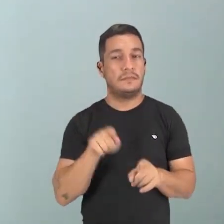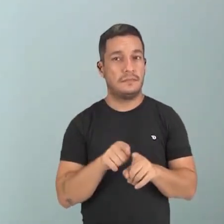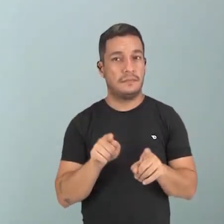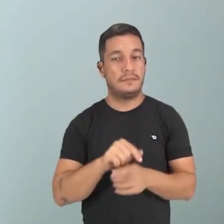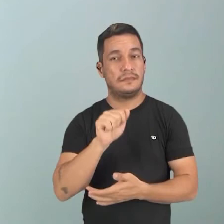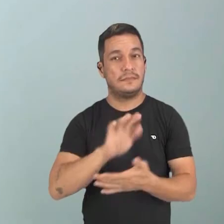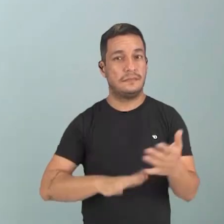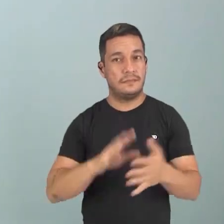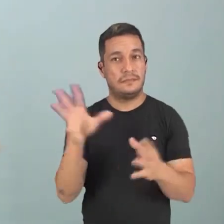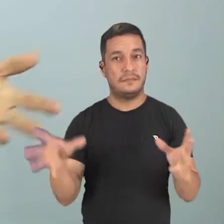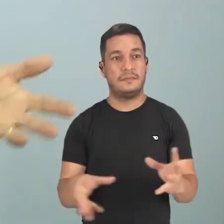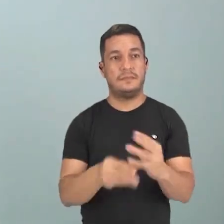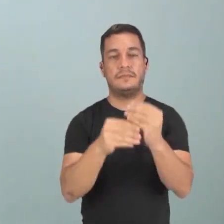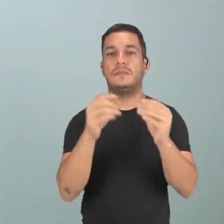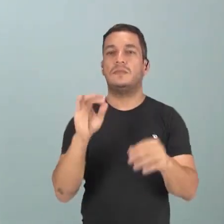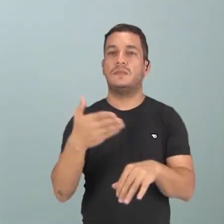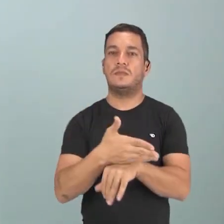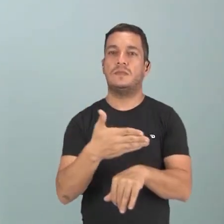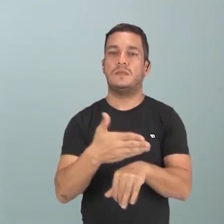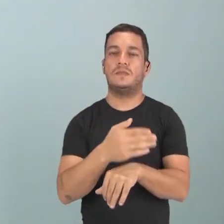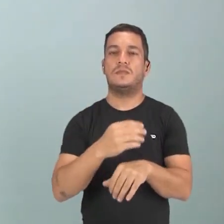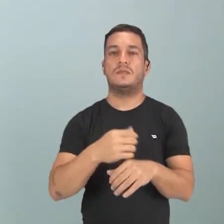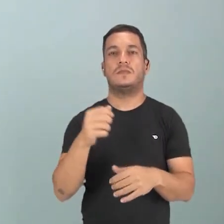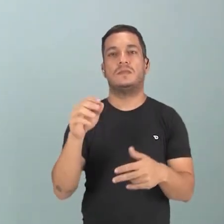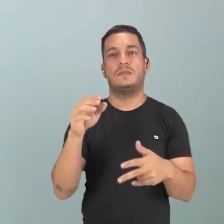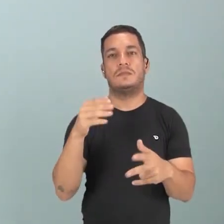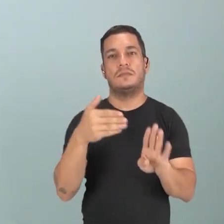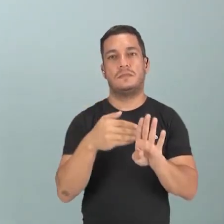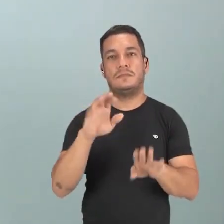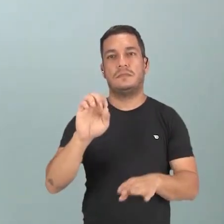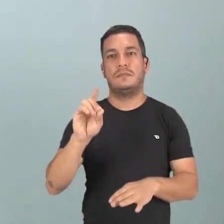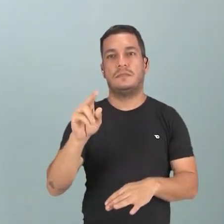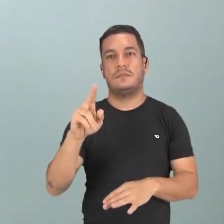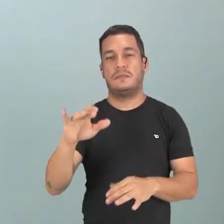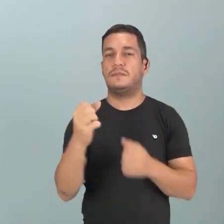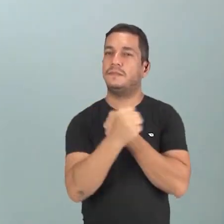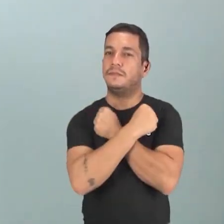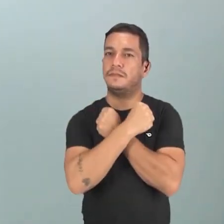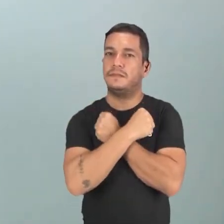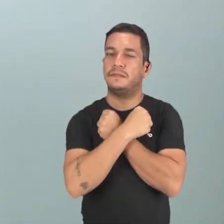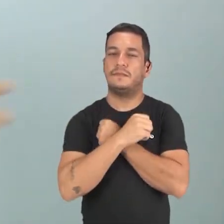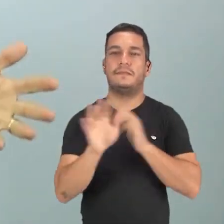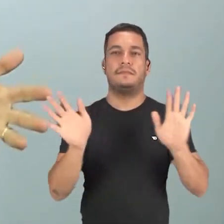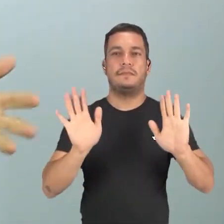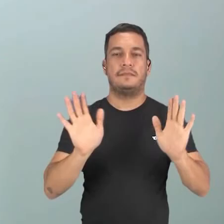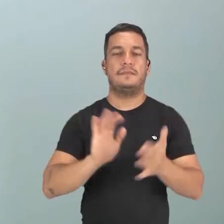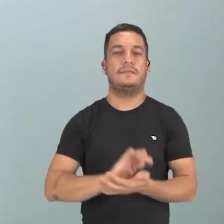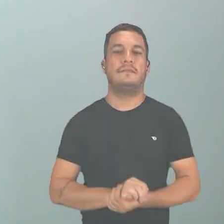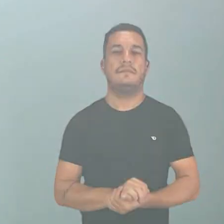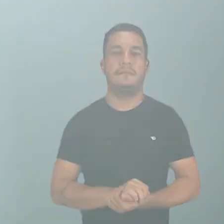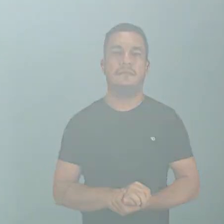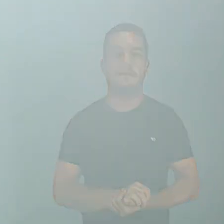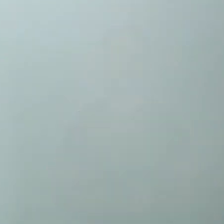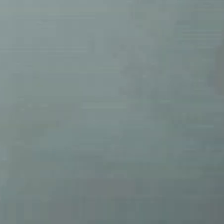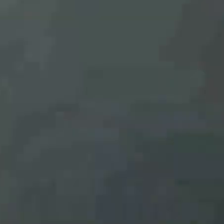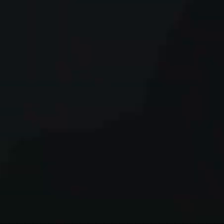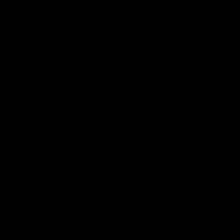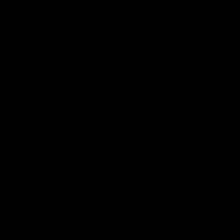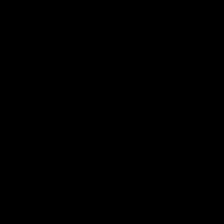os exercícios complementares, é só acessar a plataforma Eduque. Um abraço e até a próxima!